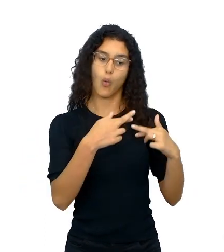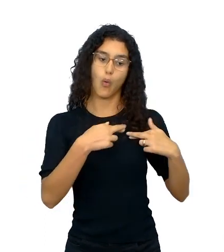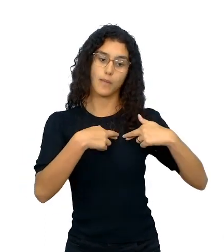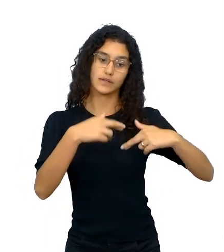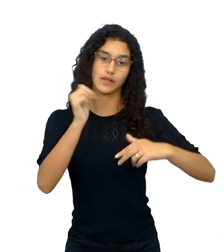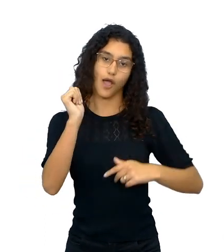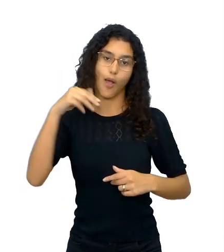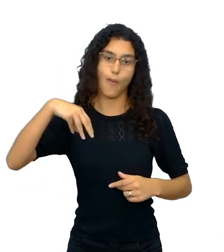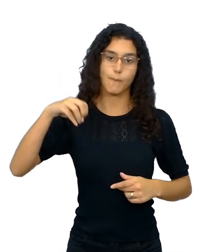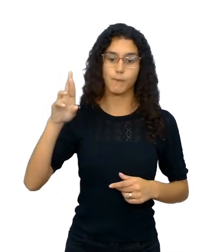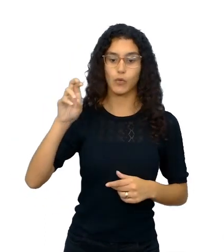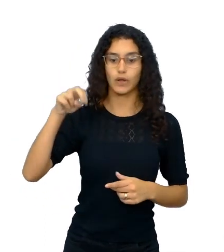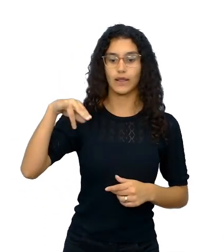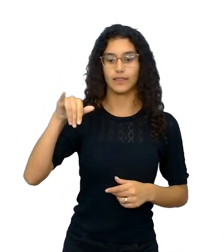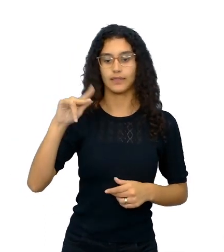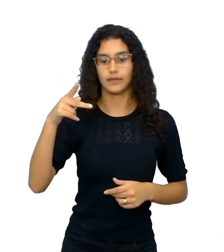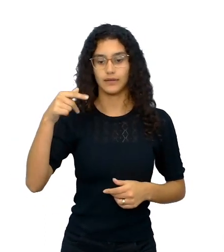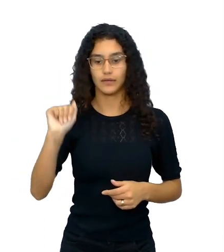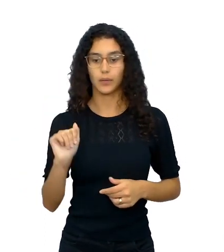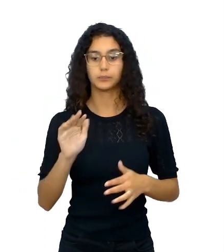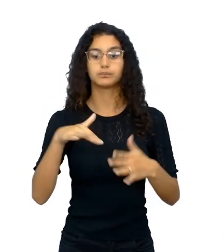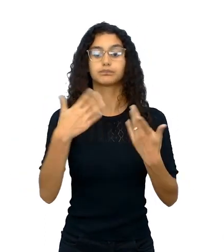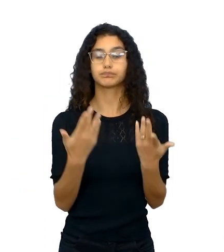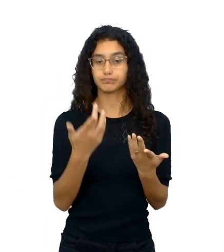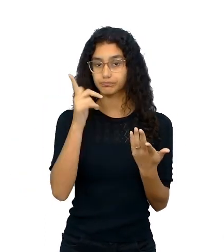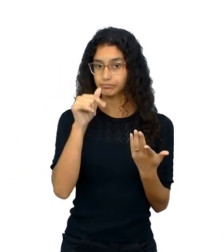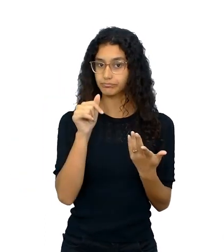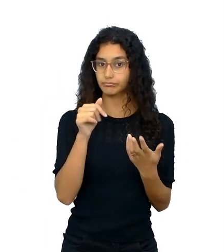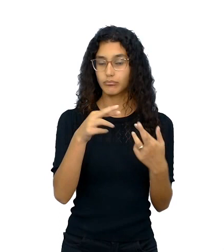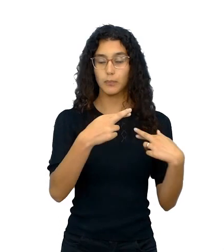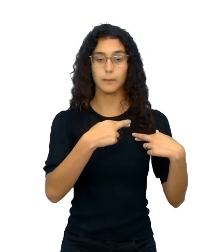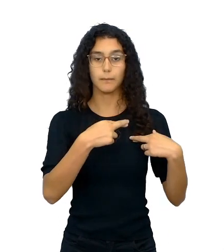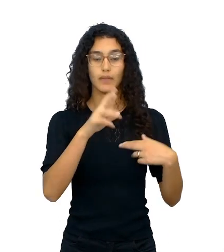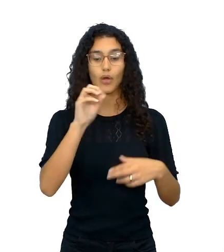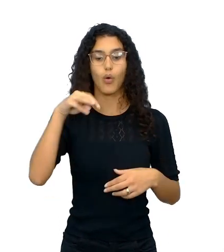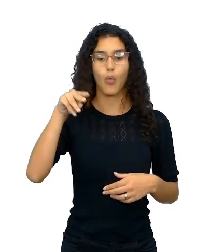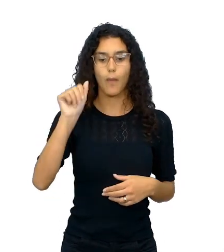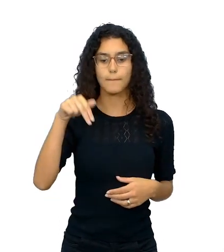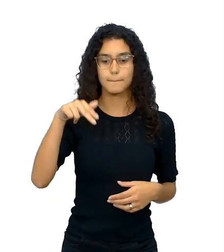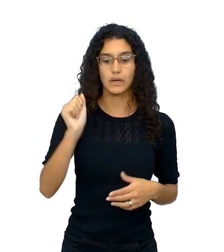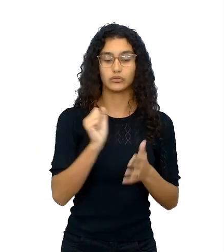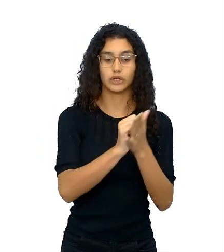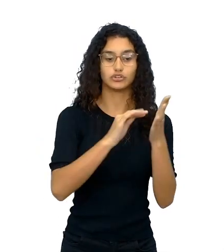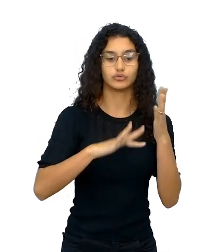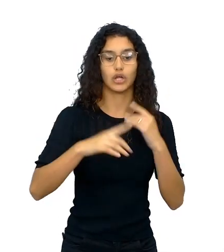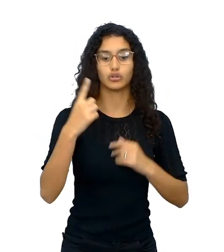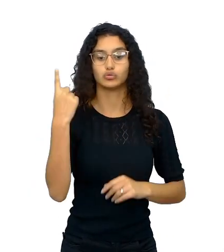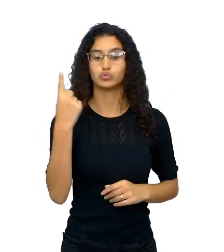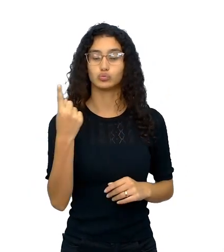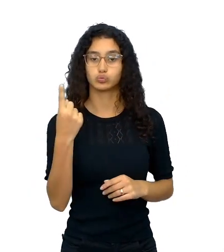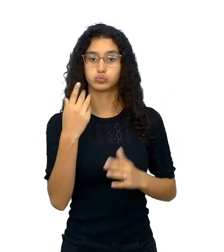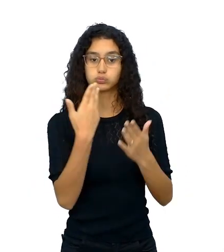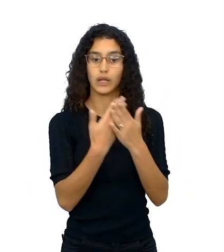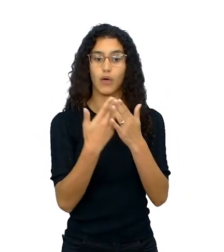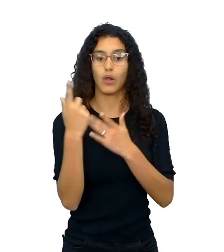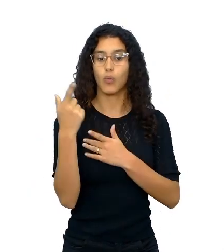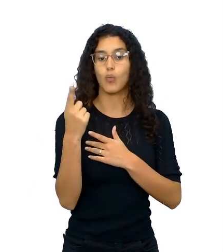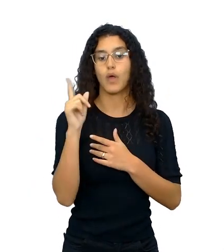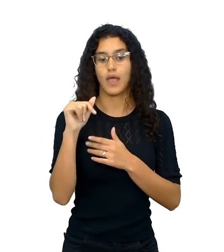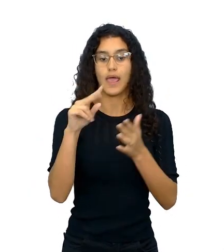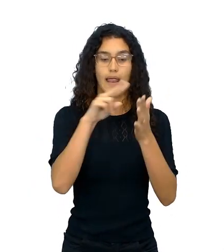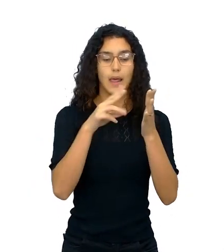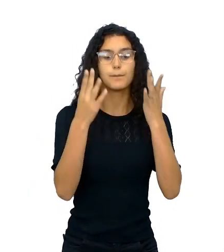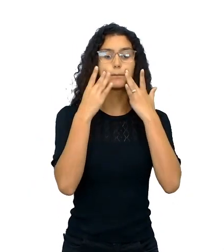Moreninha, tá? Qual é o comando? O comando da atividade 1, da aula 1 é esse: